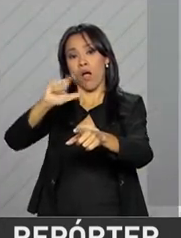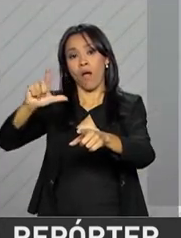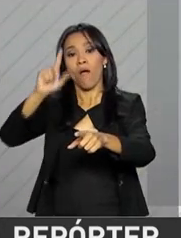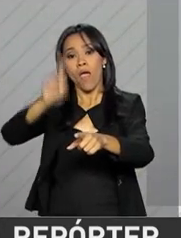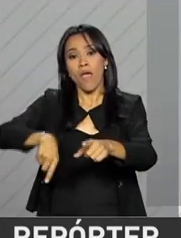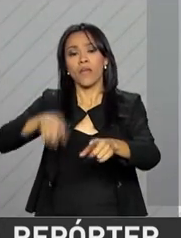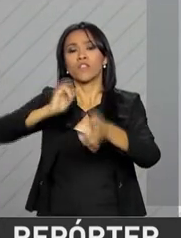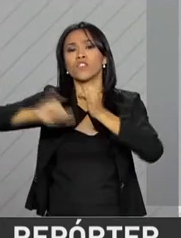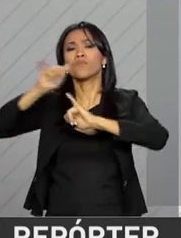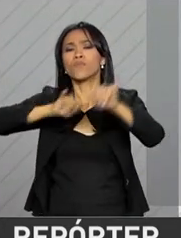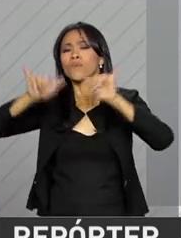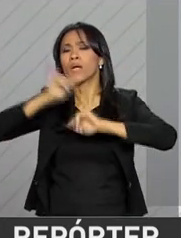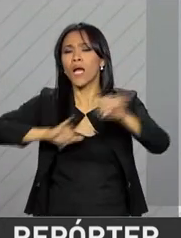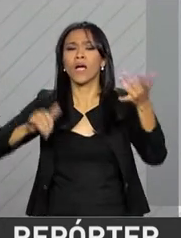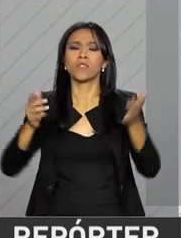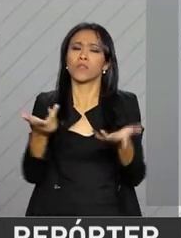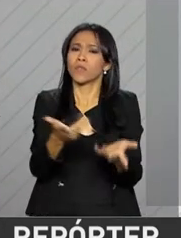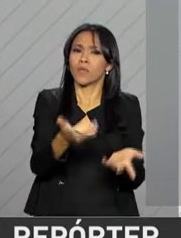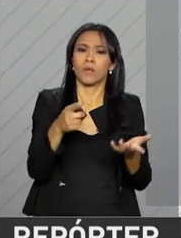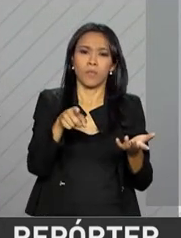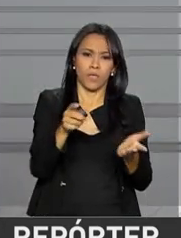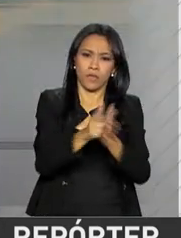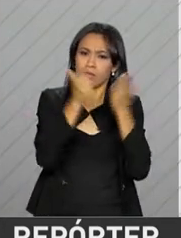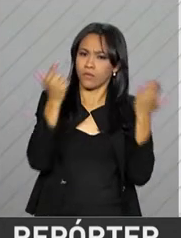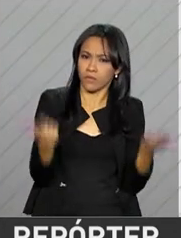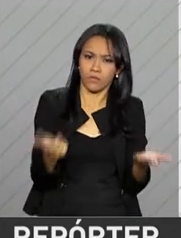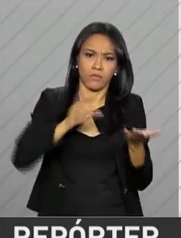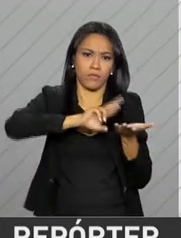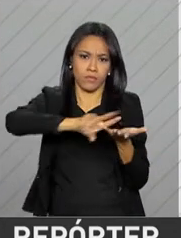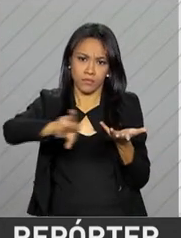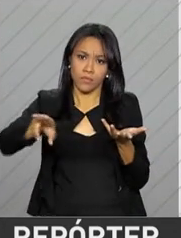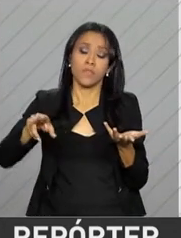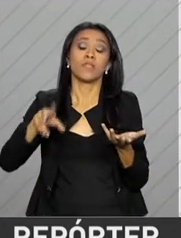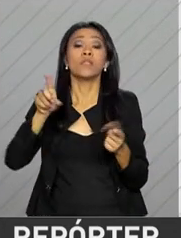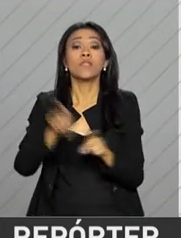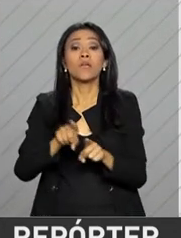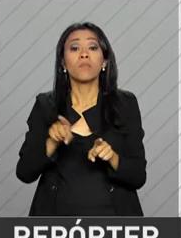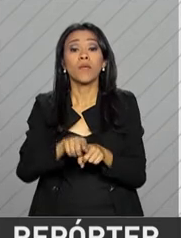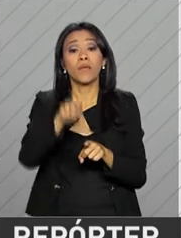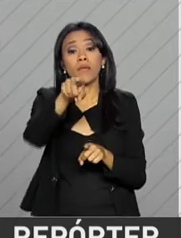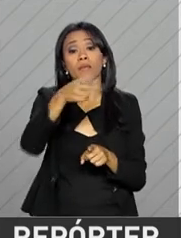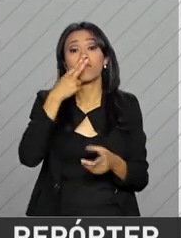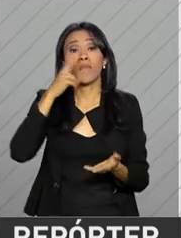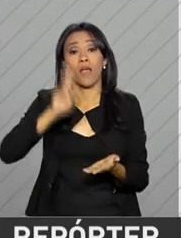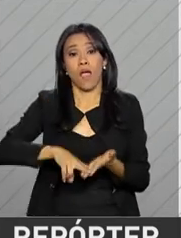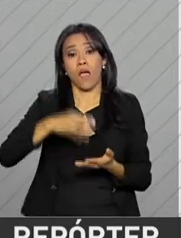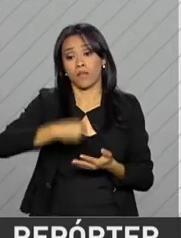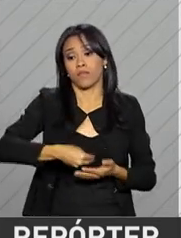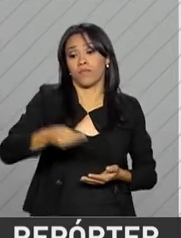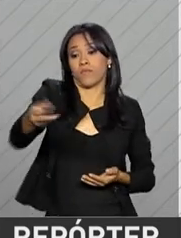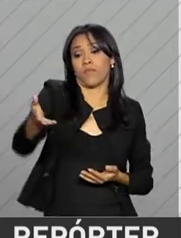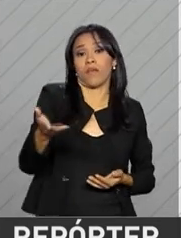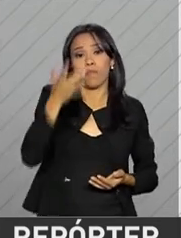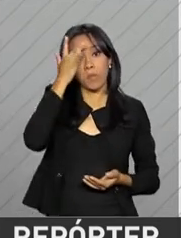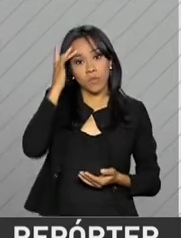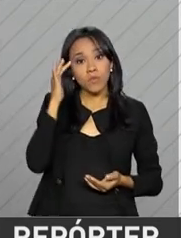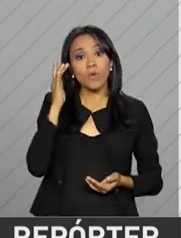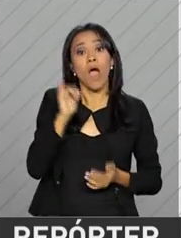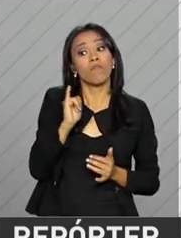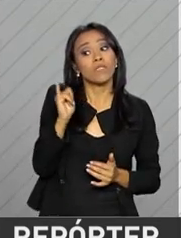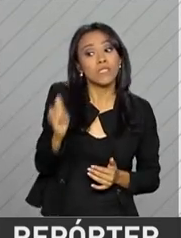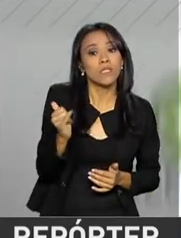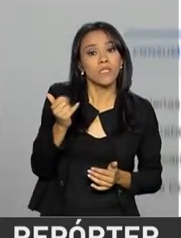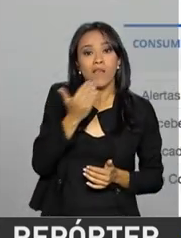publicitários pela imprensa e no caso dos automóveis também por meio de carta ao consumidor ea partir de